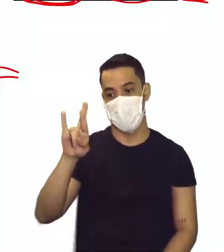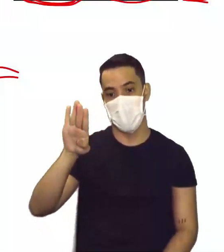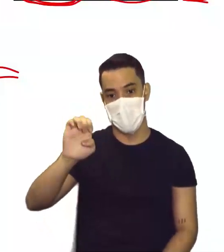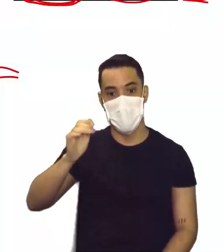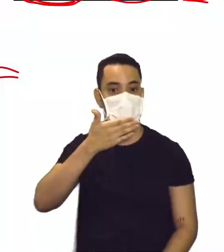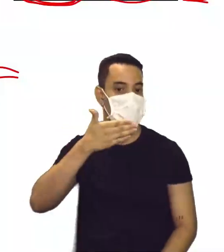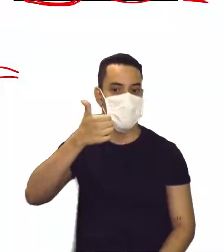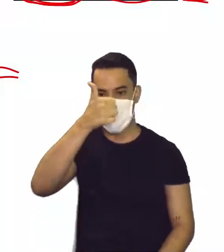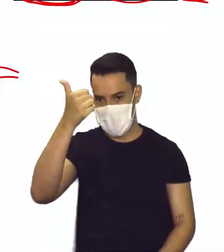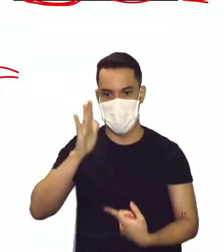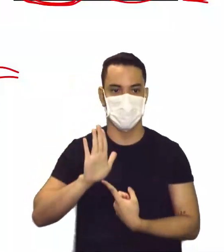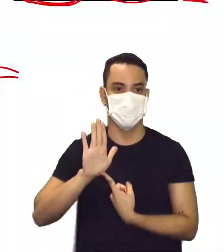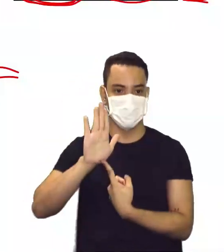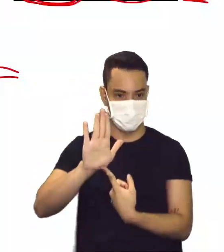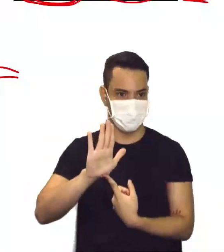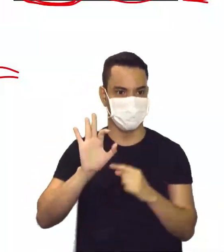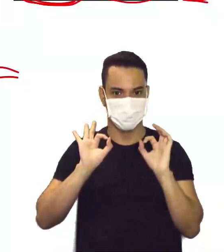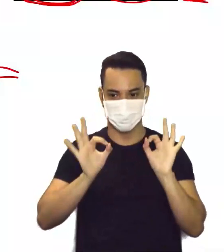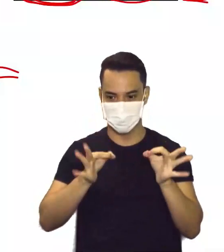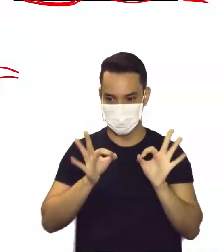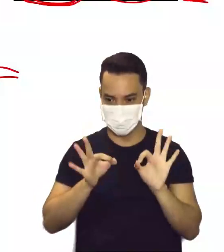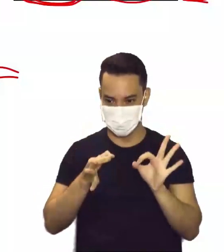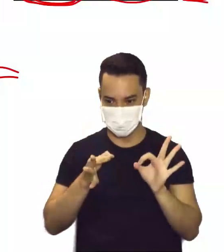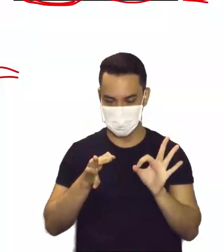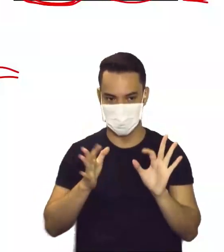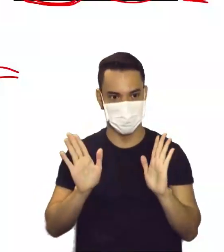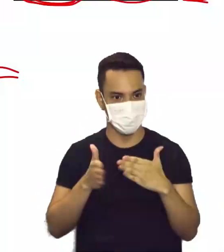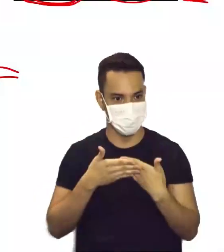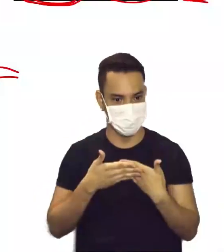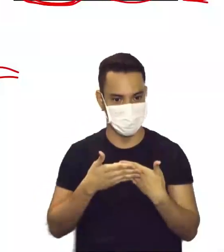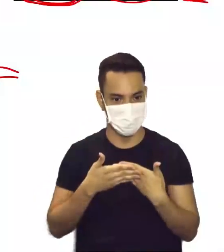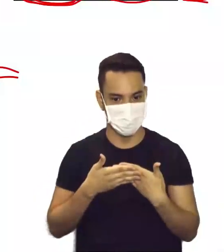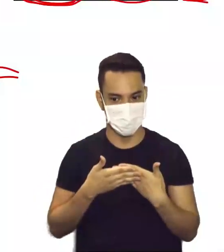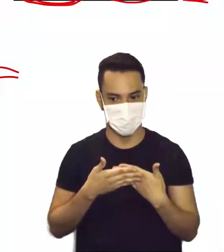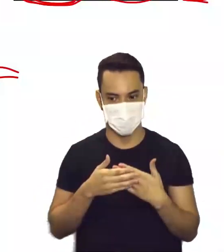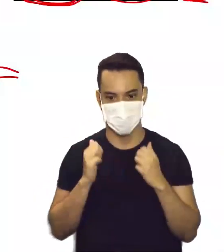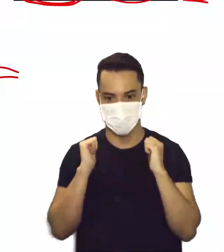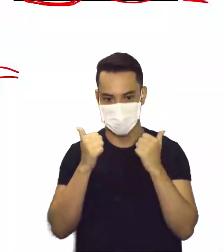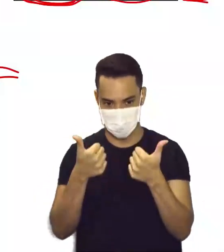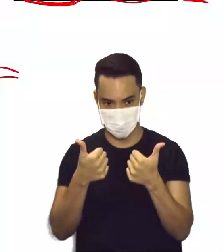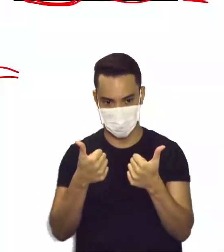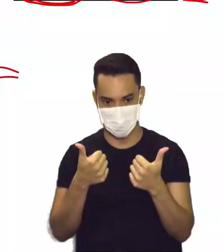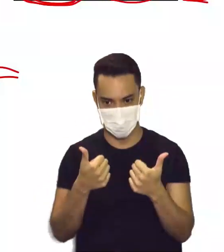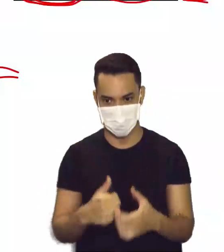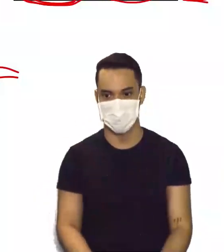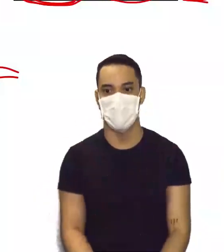condutor apresentado, ok? Fechou? Fechou, né?